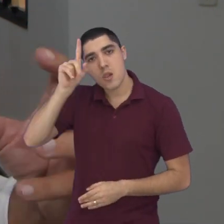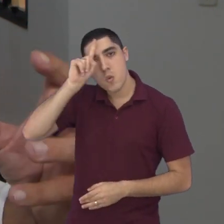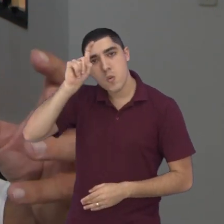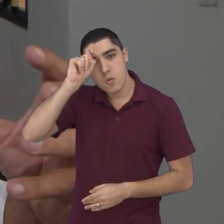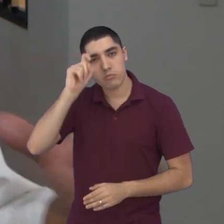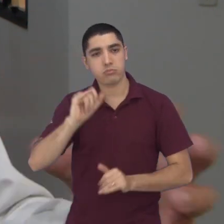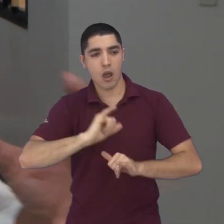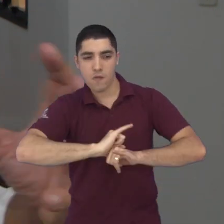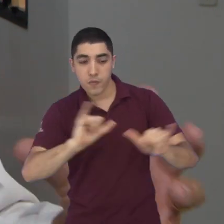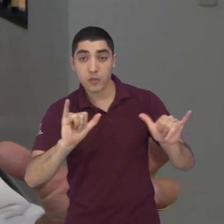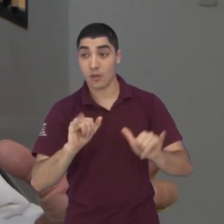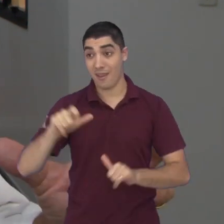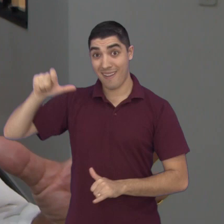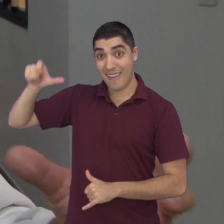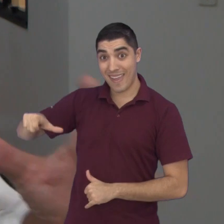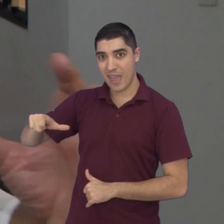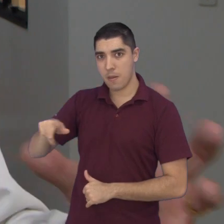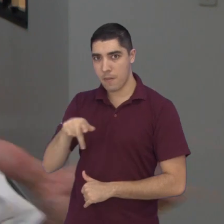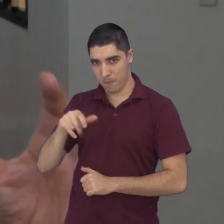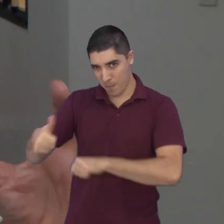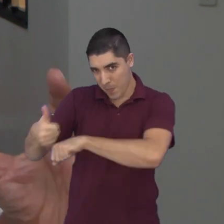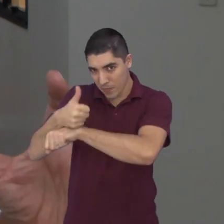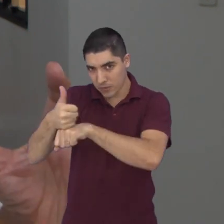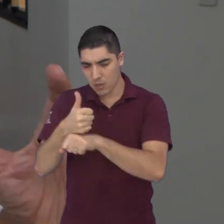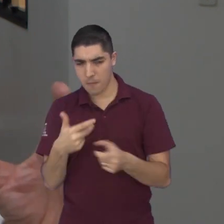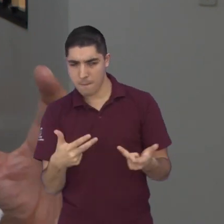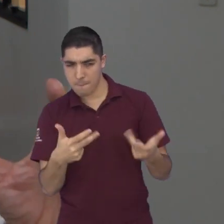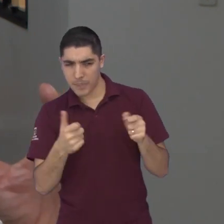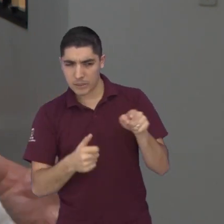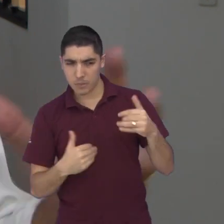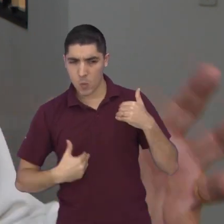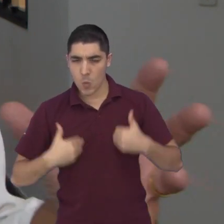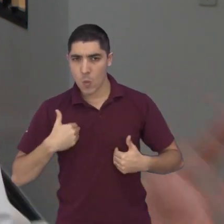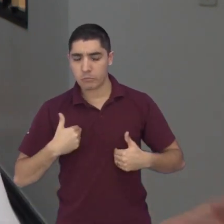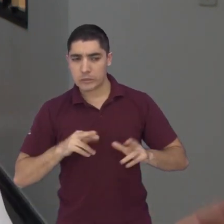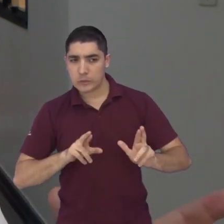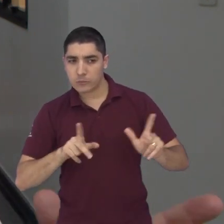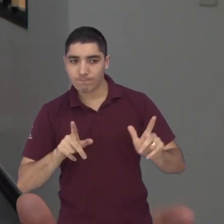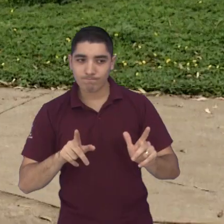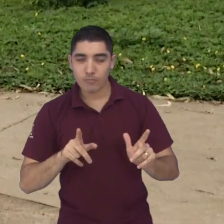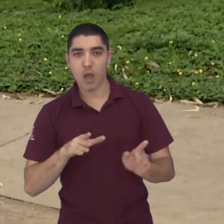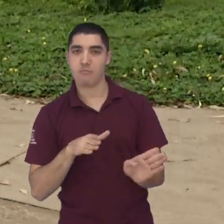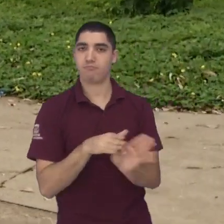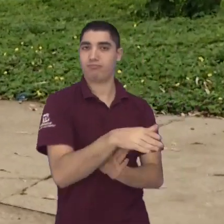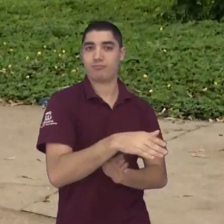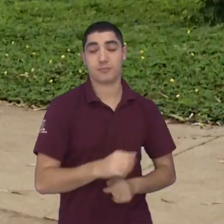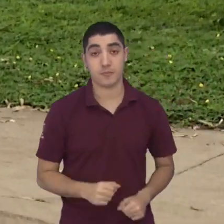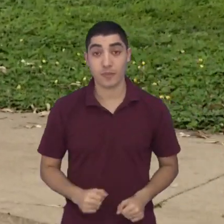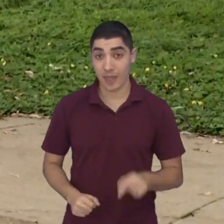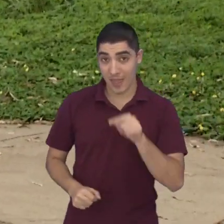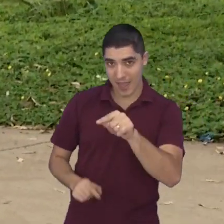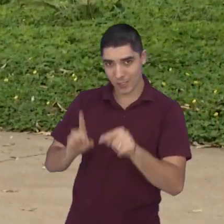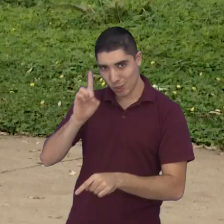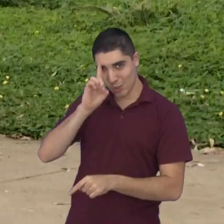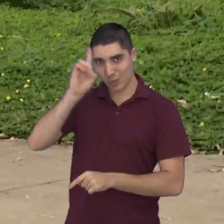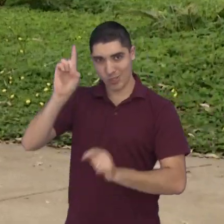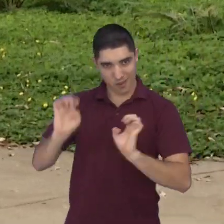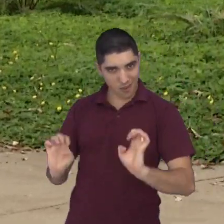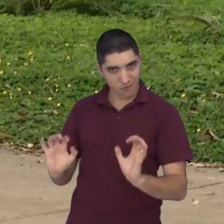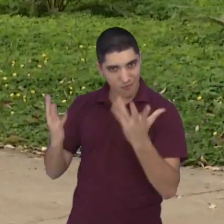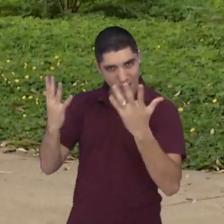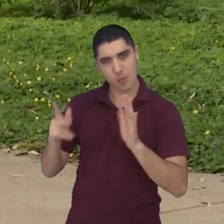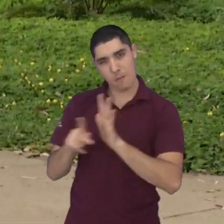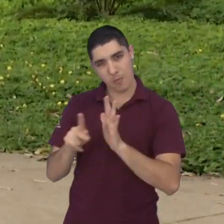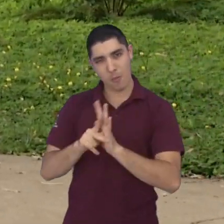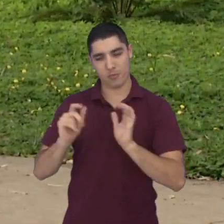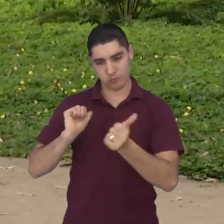e identifica alguma alteração no no sistema fisiológico da pessoa e o fitness Day vai ser uma uma oportunidade de